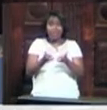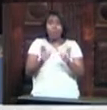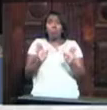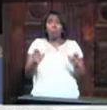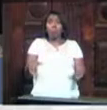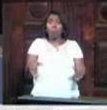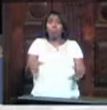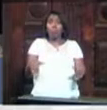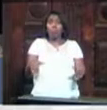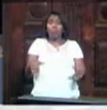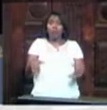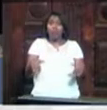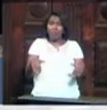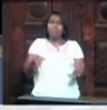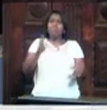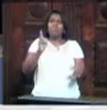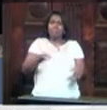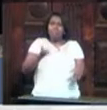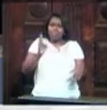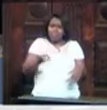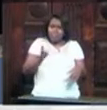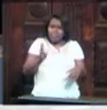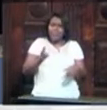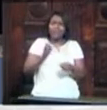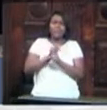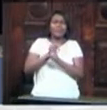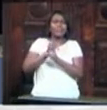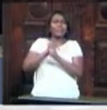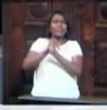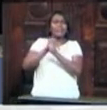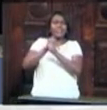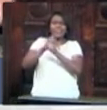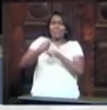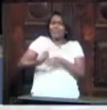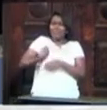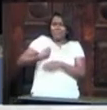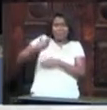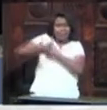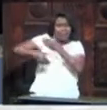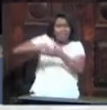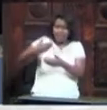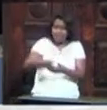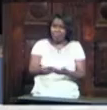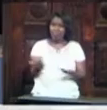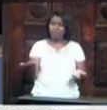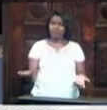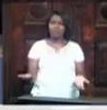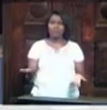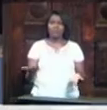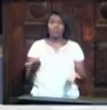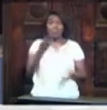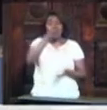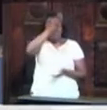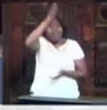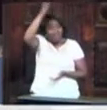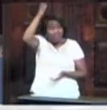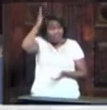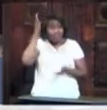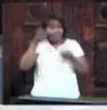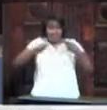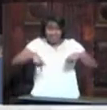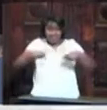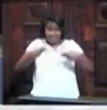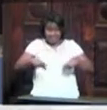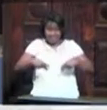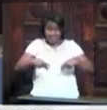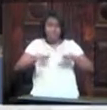estacionados na mesma graduação durante a vida inteira? Bombeiros militares, como já